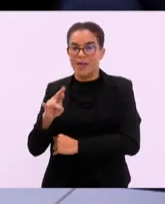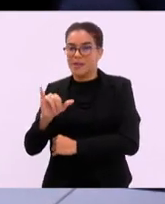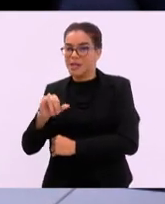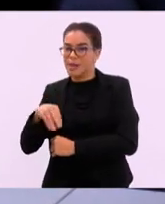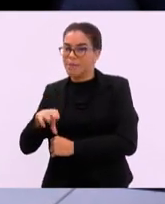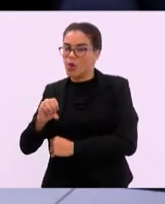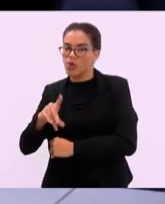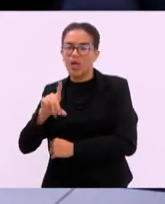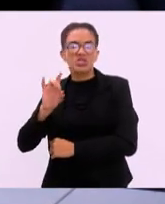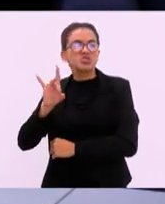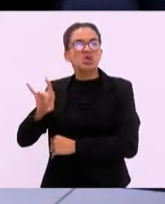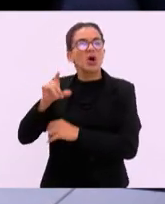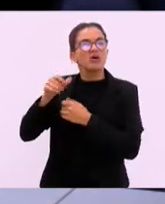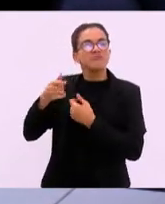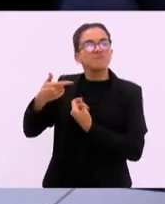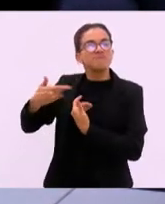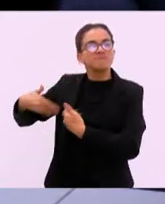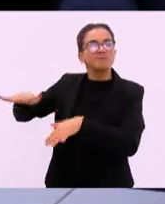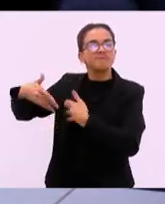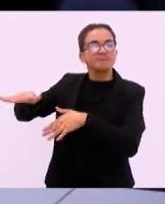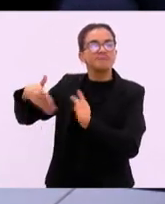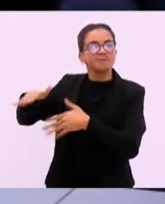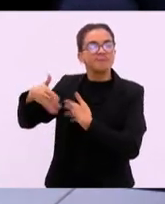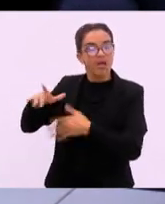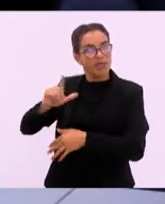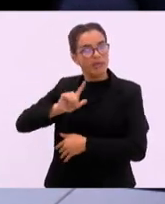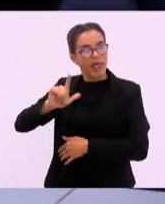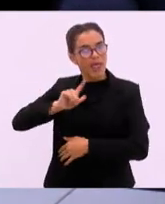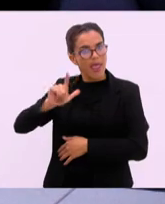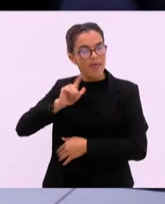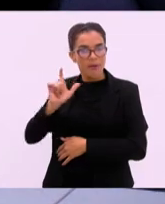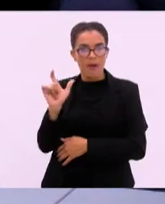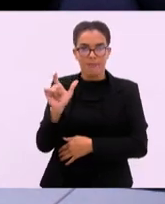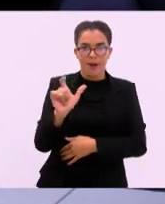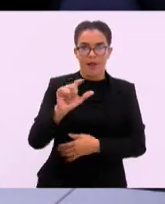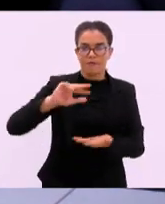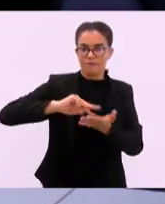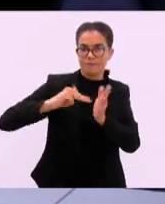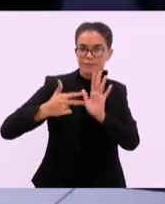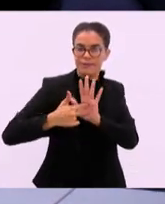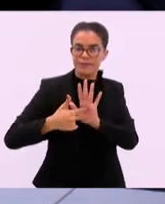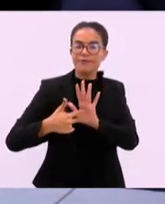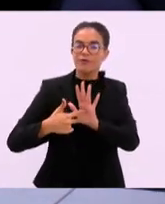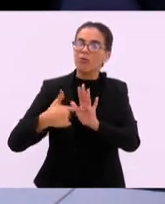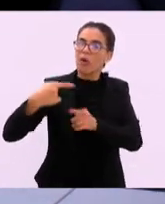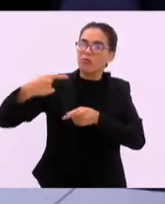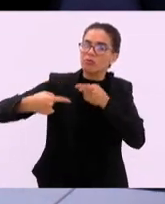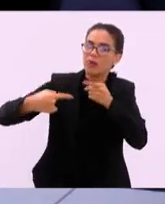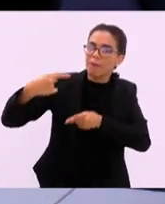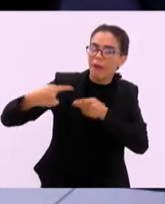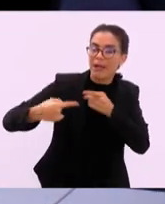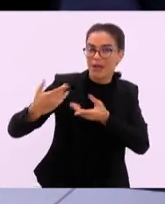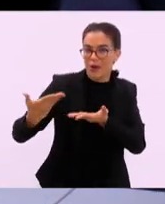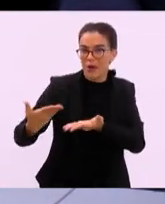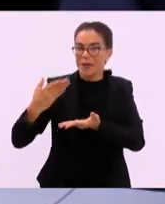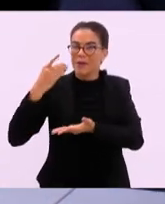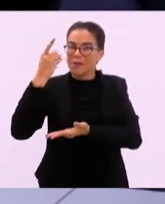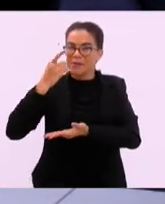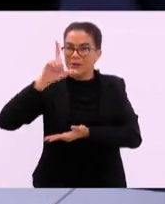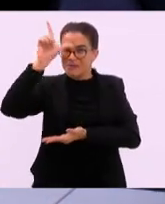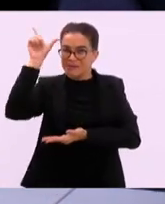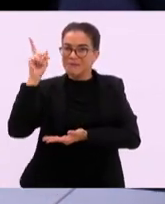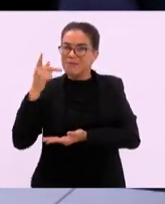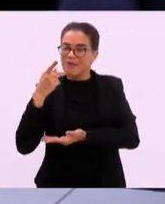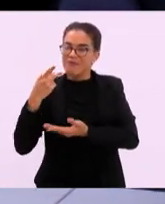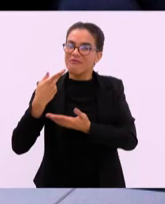titular ou ele, de fato, tem um efeito prático? Né? Como se fosse... Né? Acho que esse é um debate que o deputado Luiz Paulo agora vai se dedicar nesse projeto, que a